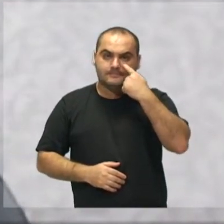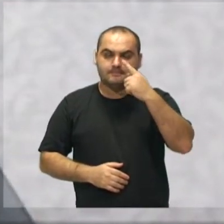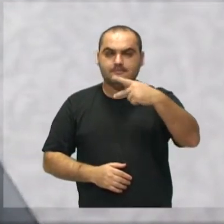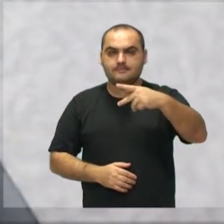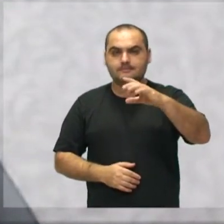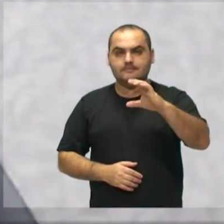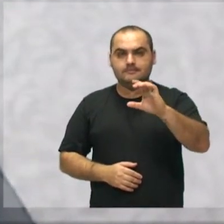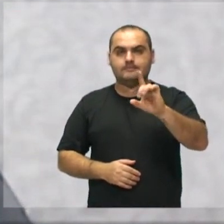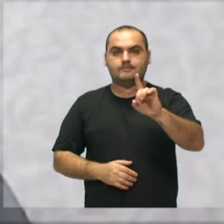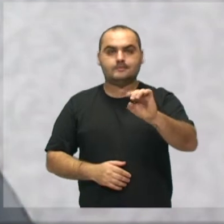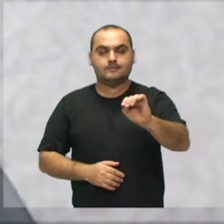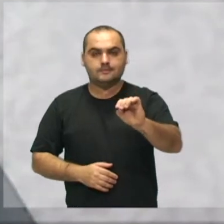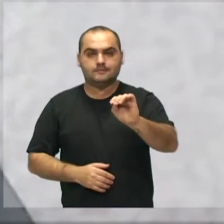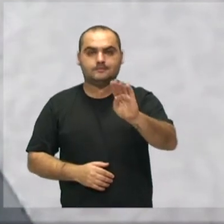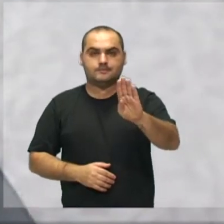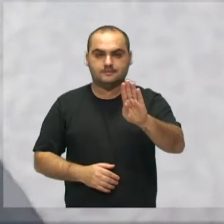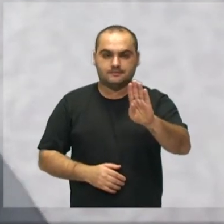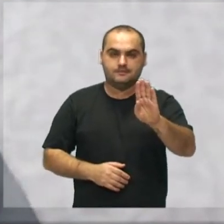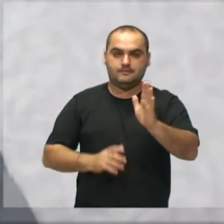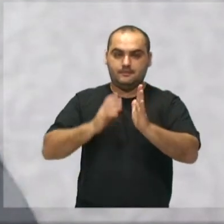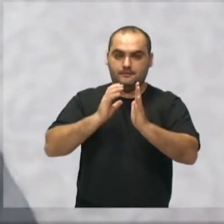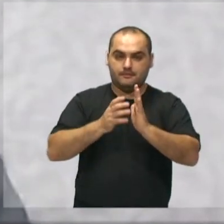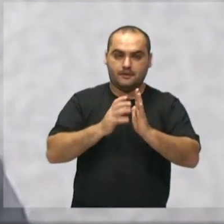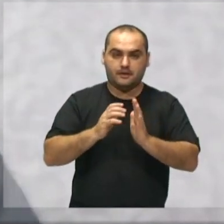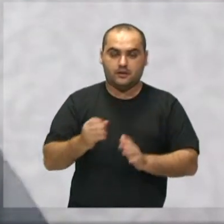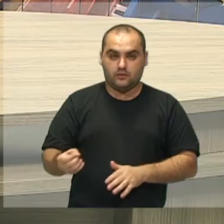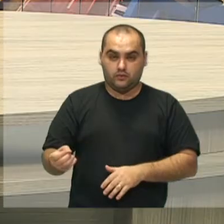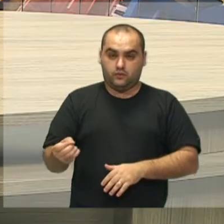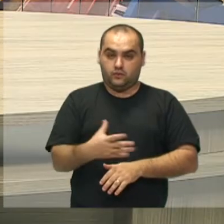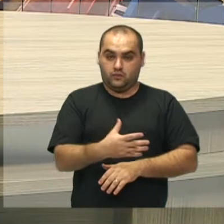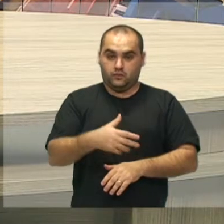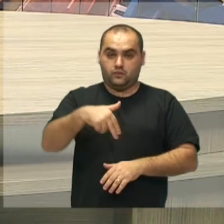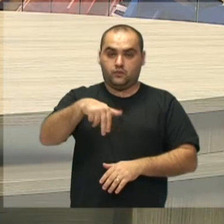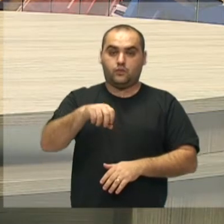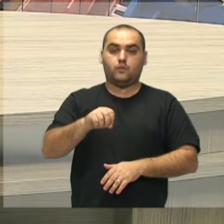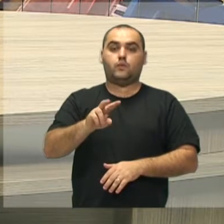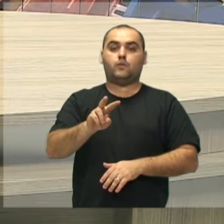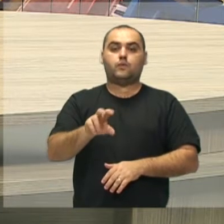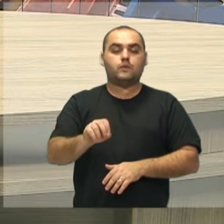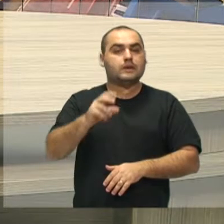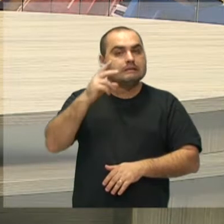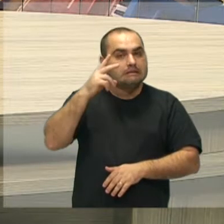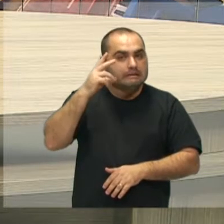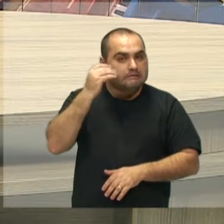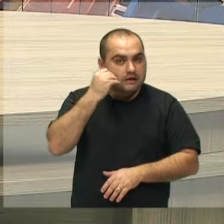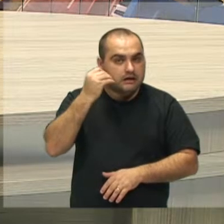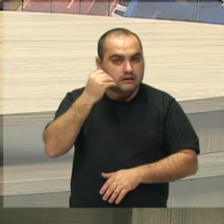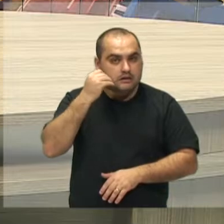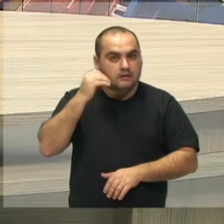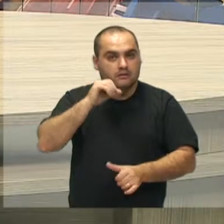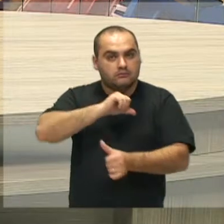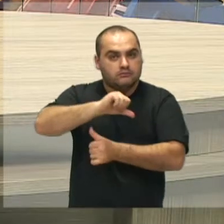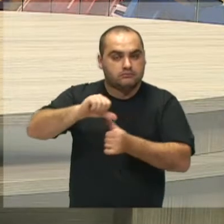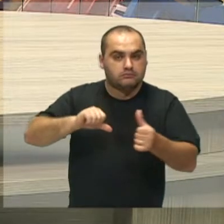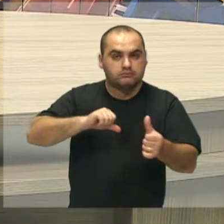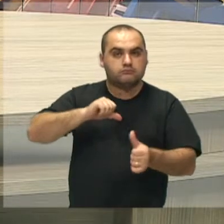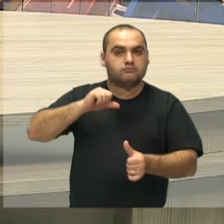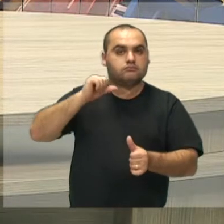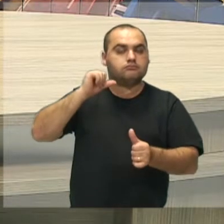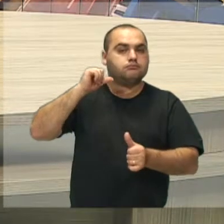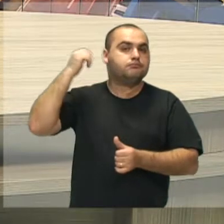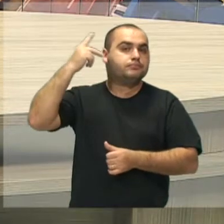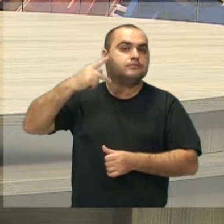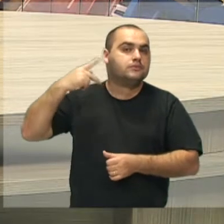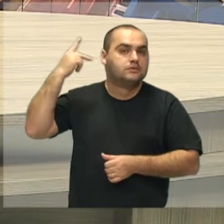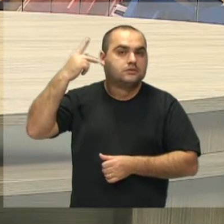o Partido Novo, que vem tentando dar algum tipo de renovação sobre o que é política, o que se deseja política e como